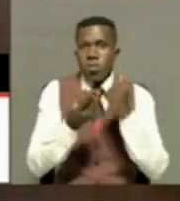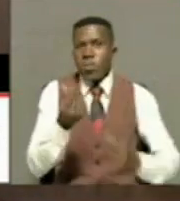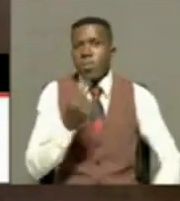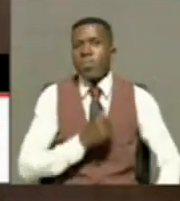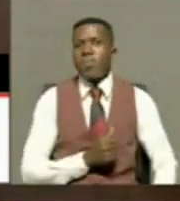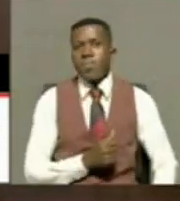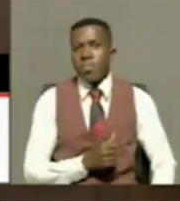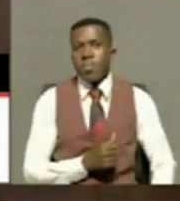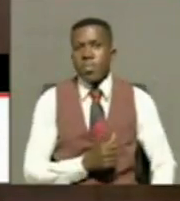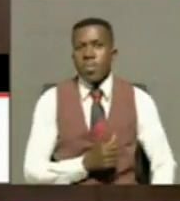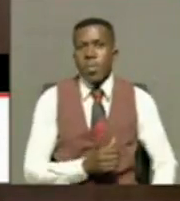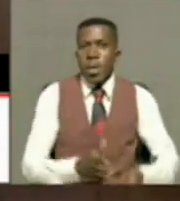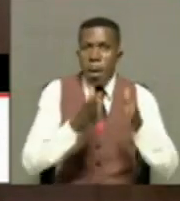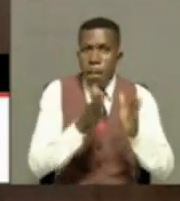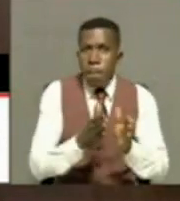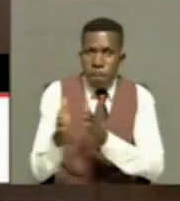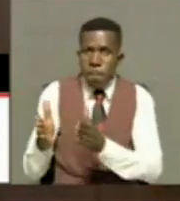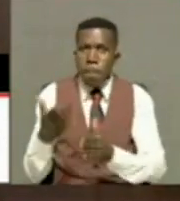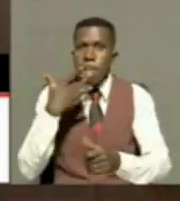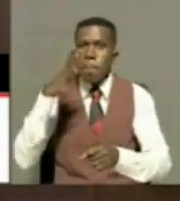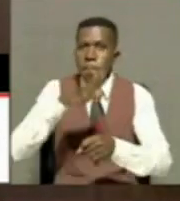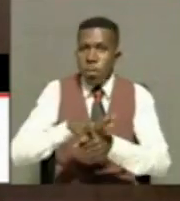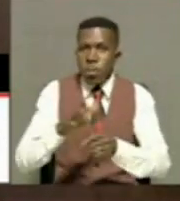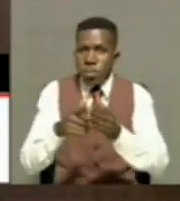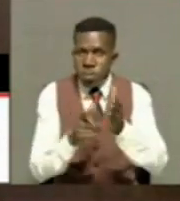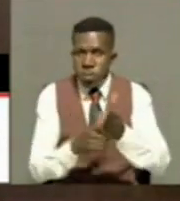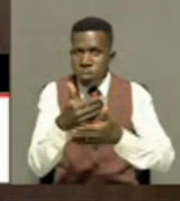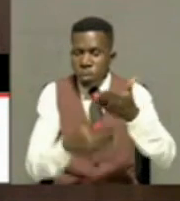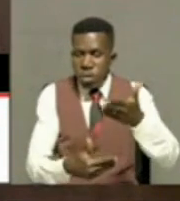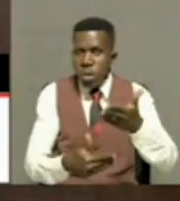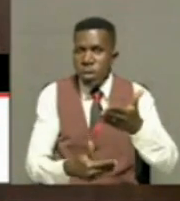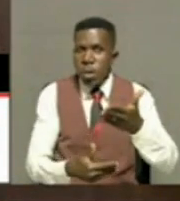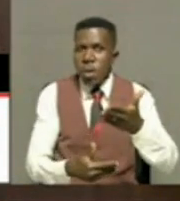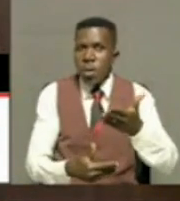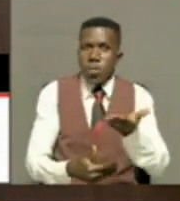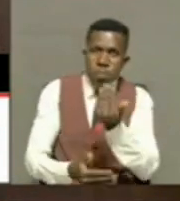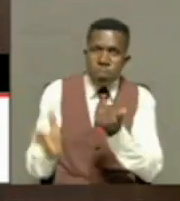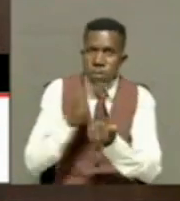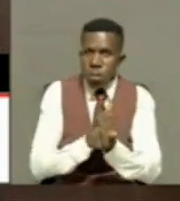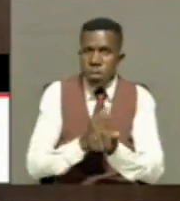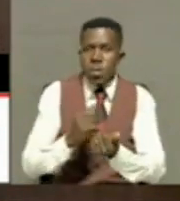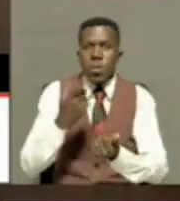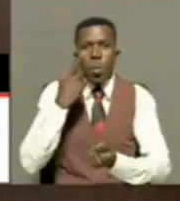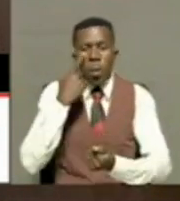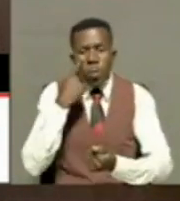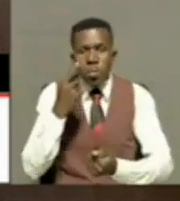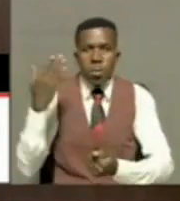A elaboração da proposta de pauta decorreu de um longo e amplo processo de